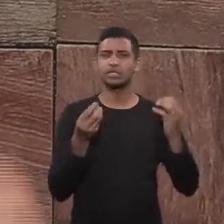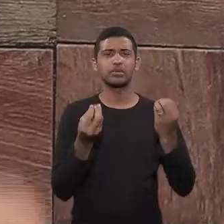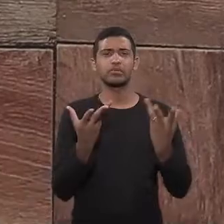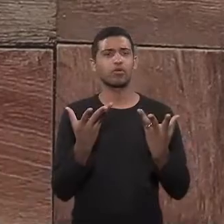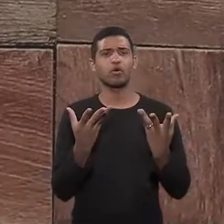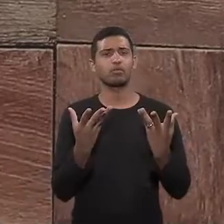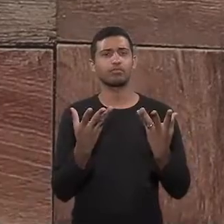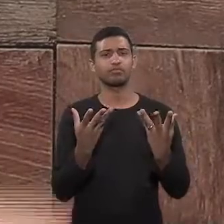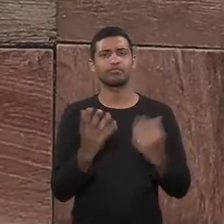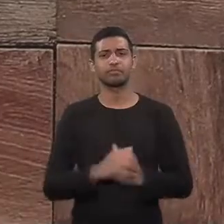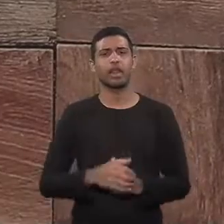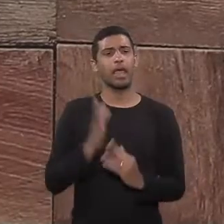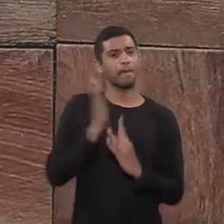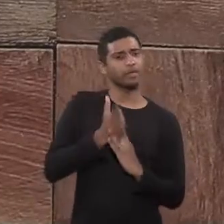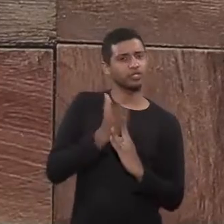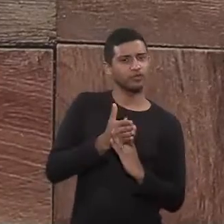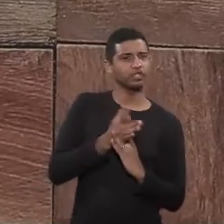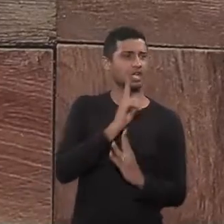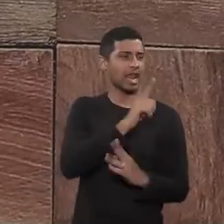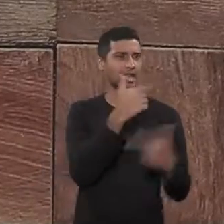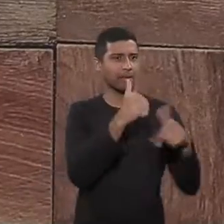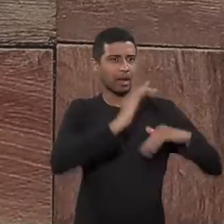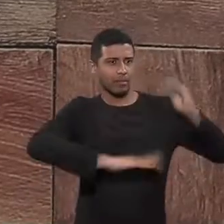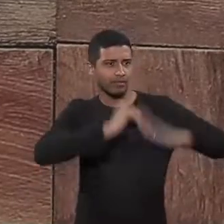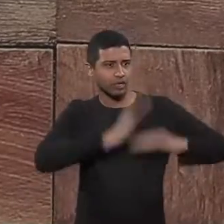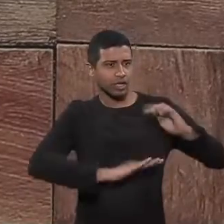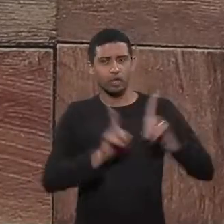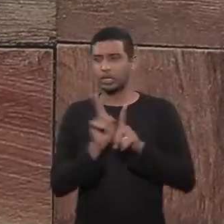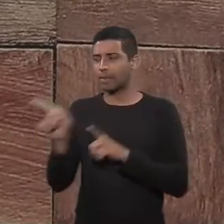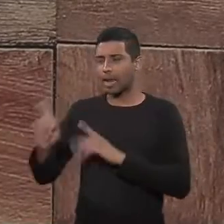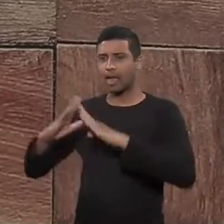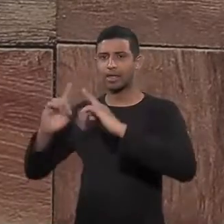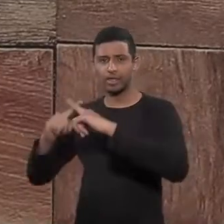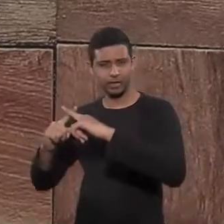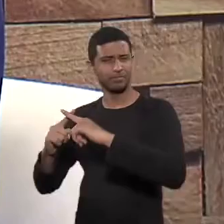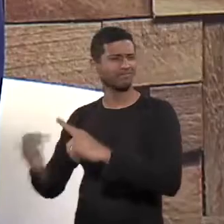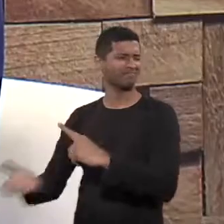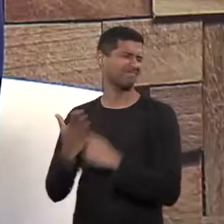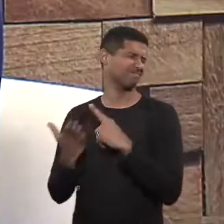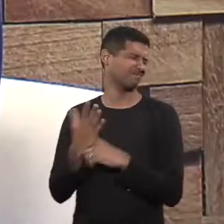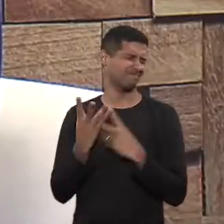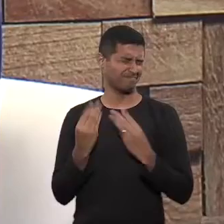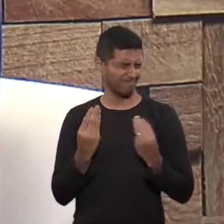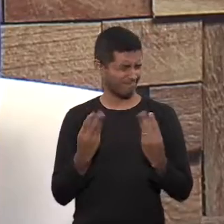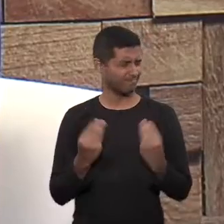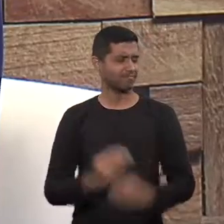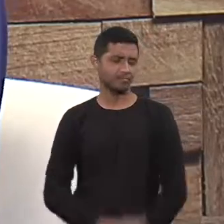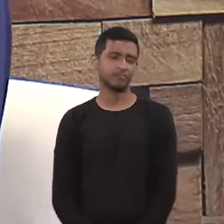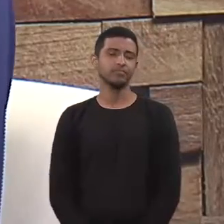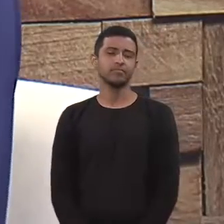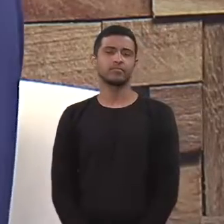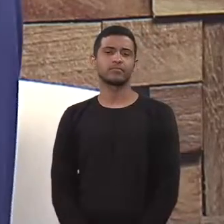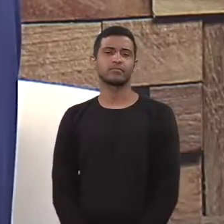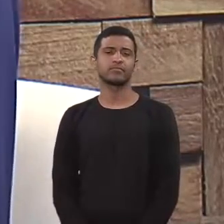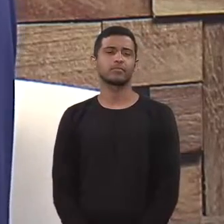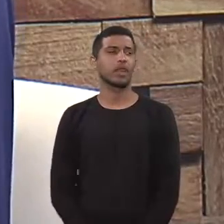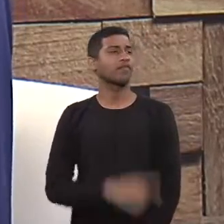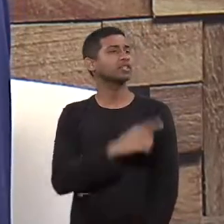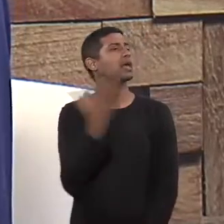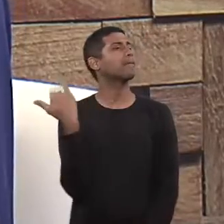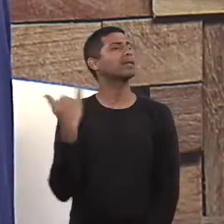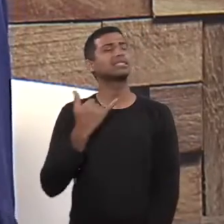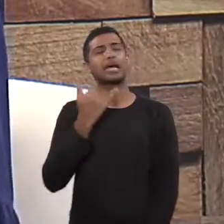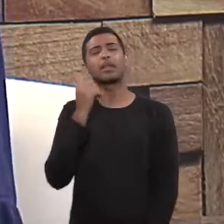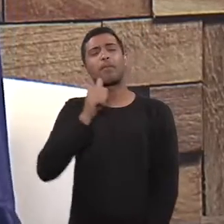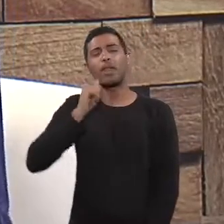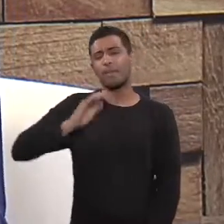paralelamente, trabalhei, né, na música sacra também na igreja. Então, ajuda pra caramba, né? Muito, sem dúvida. Você era